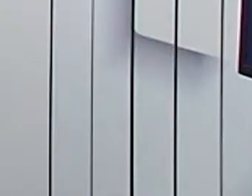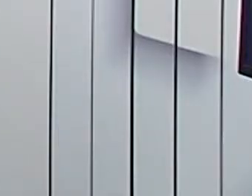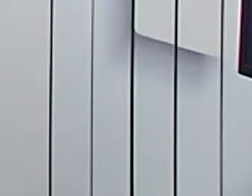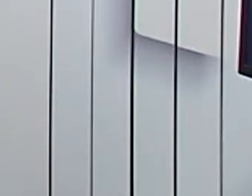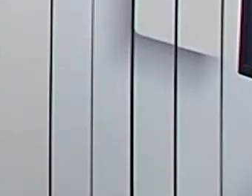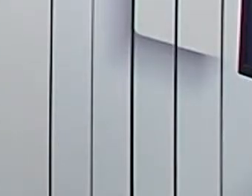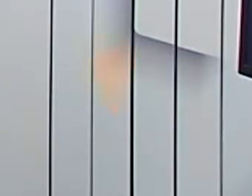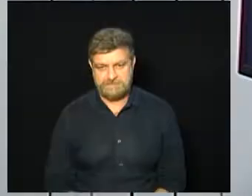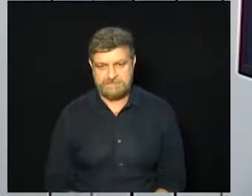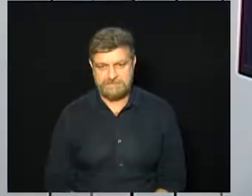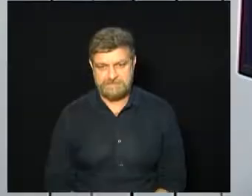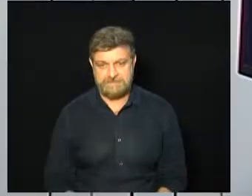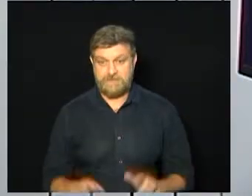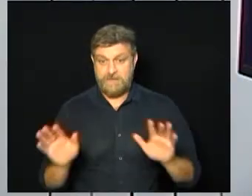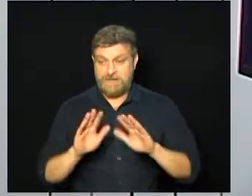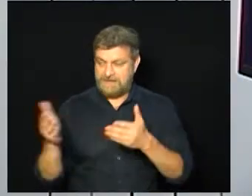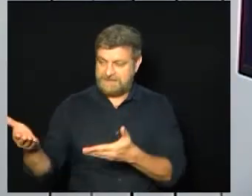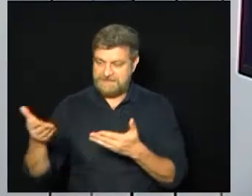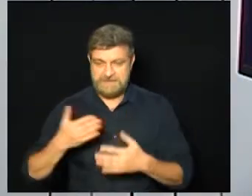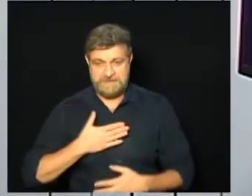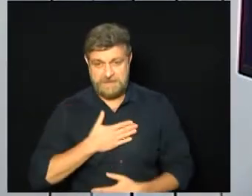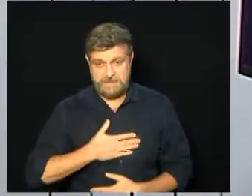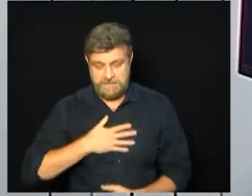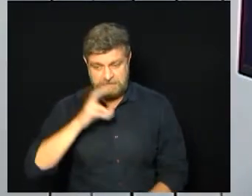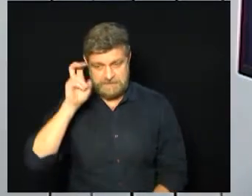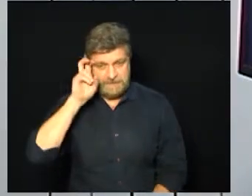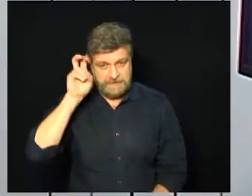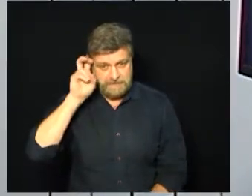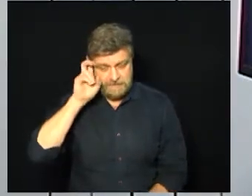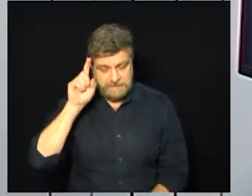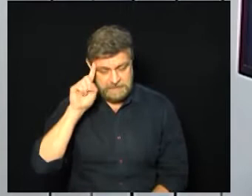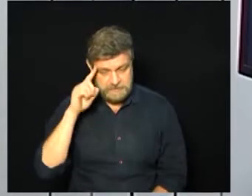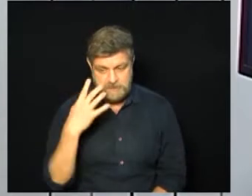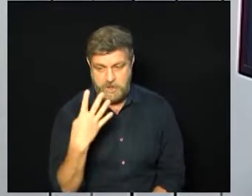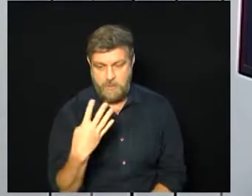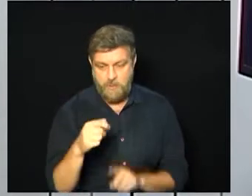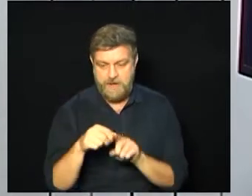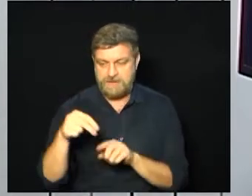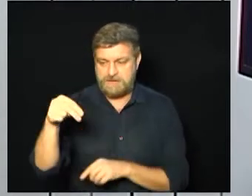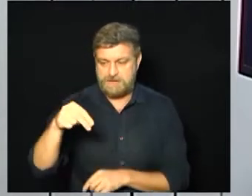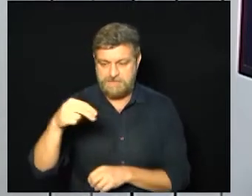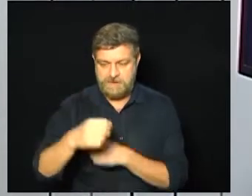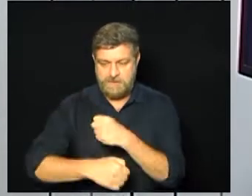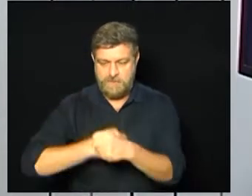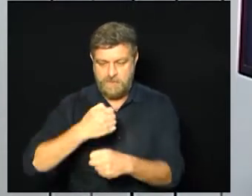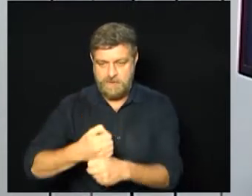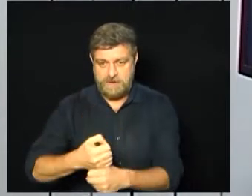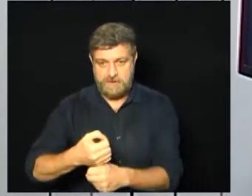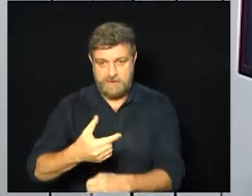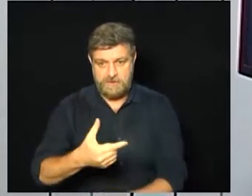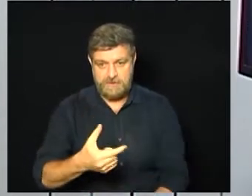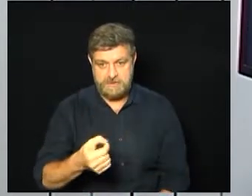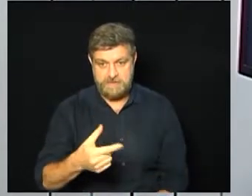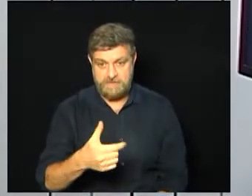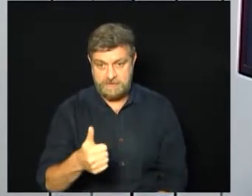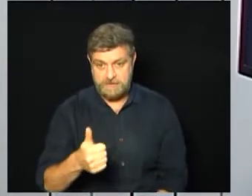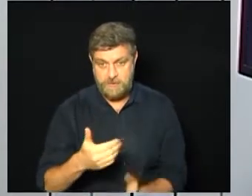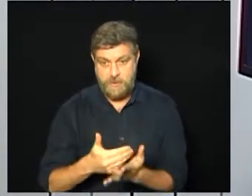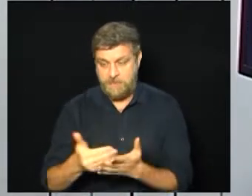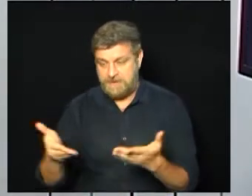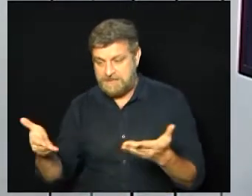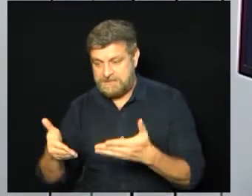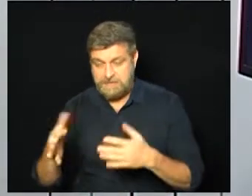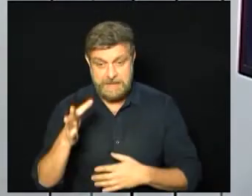Olá, seja bem-vinda, seja bem-vindo. Quinta-feira, 4 de novembro de 2021. Começa agora o Câmara Notícia